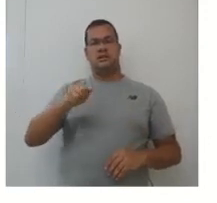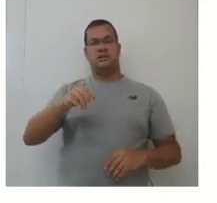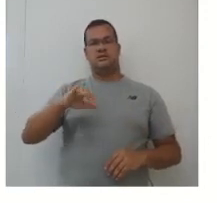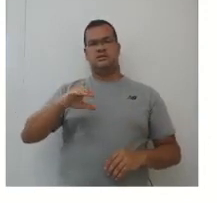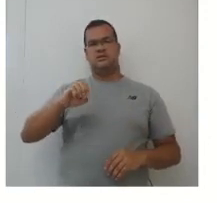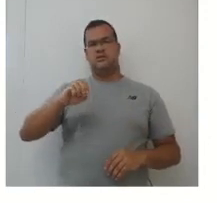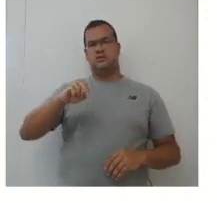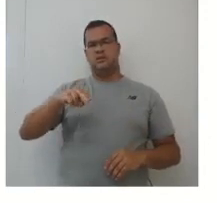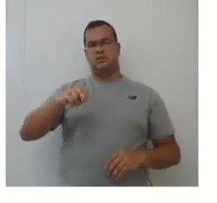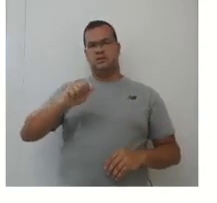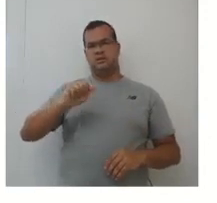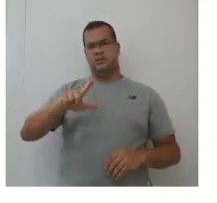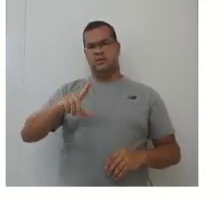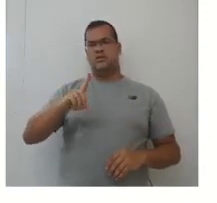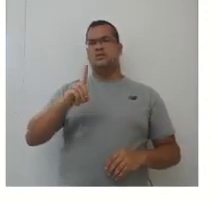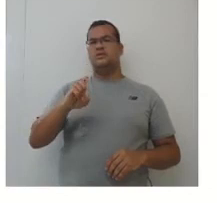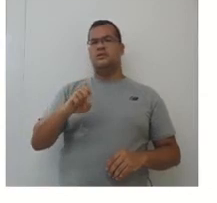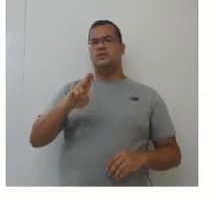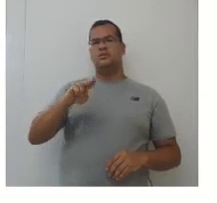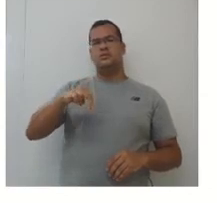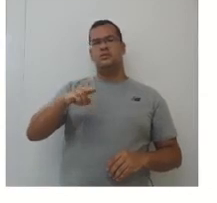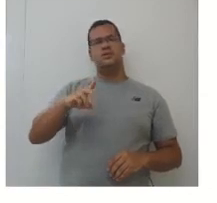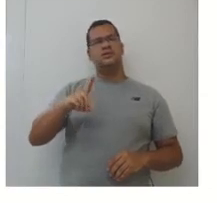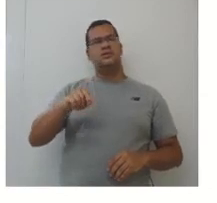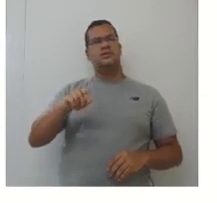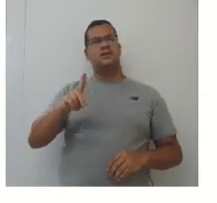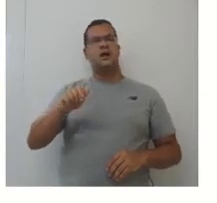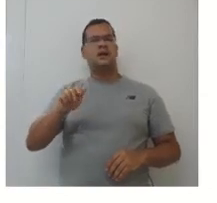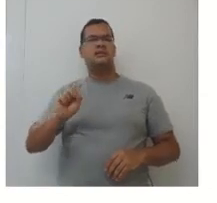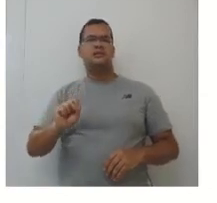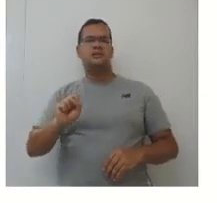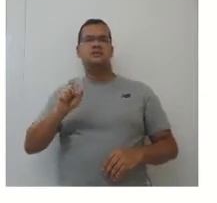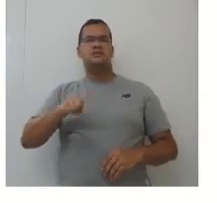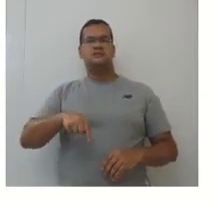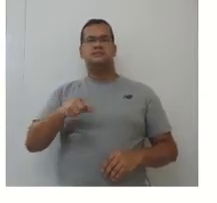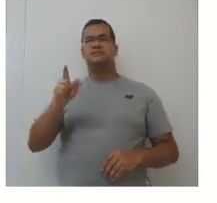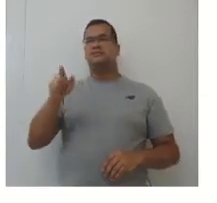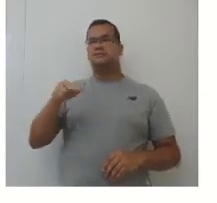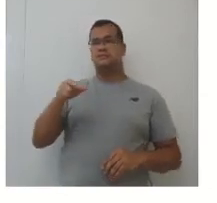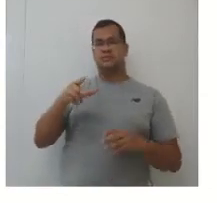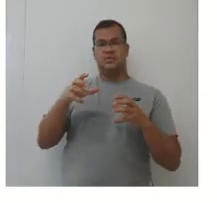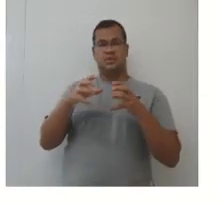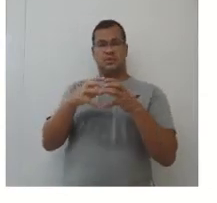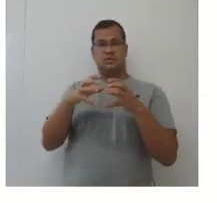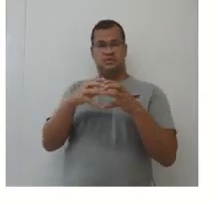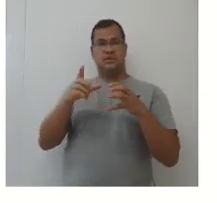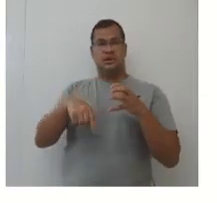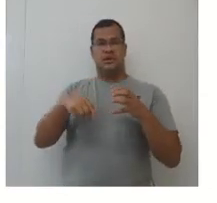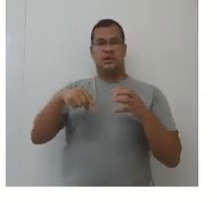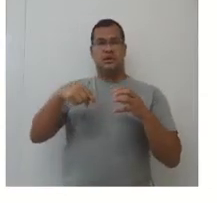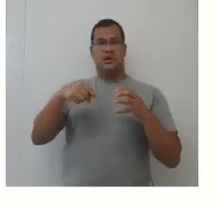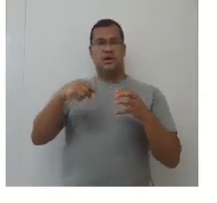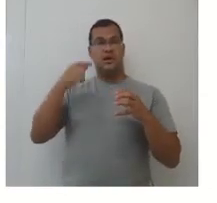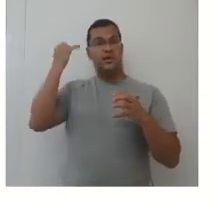Unidades. A unidade do campo elétrico no SI é Newton barra